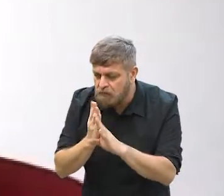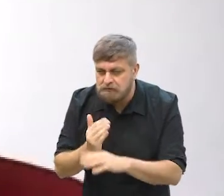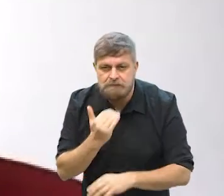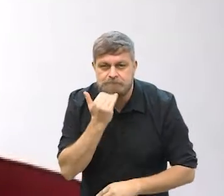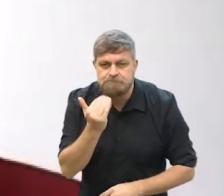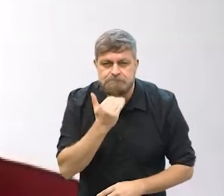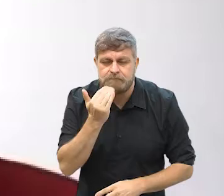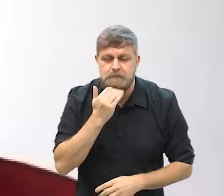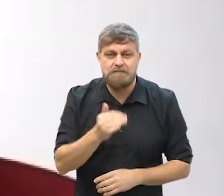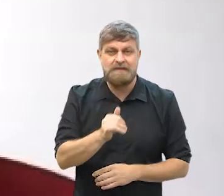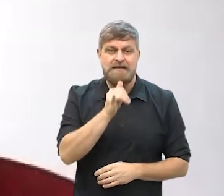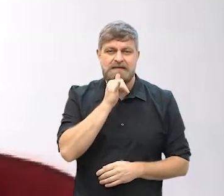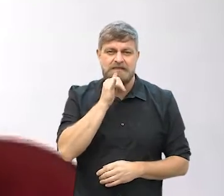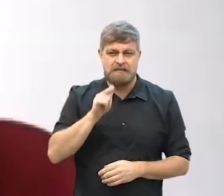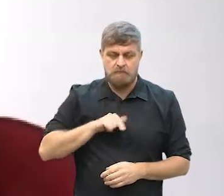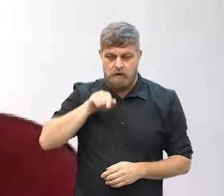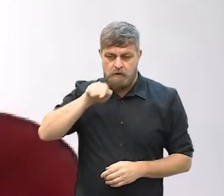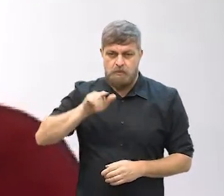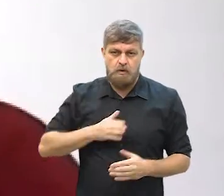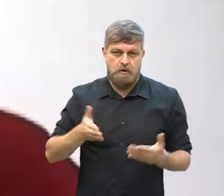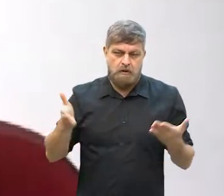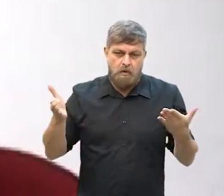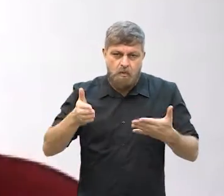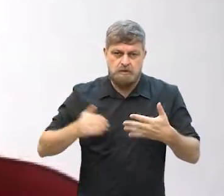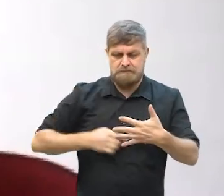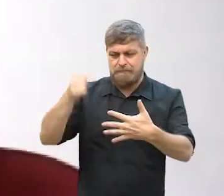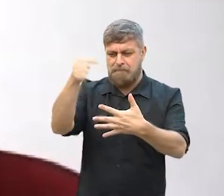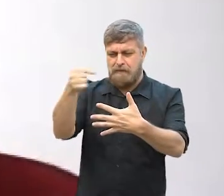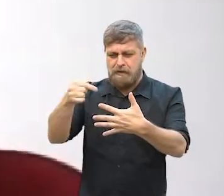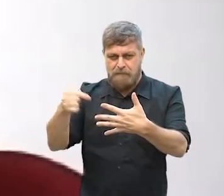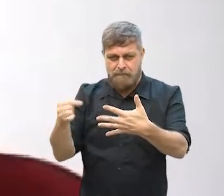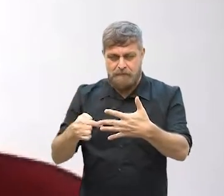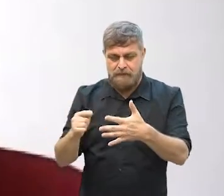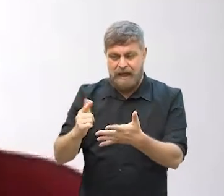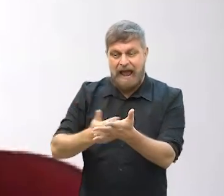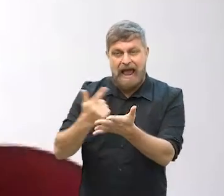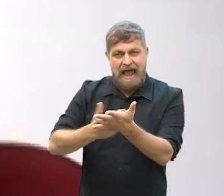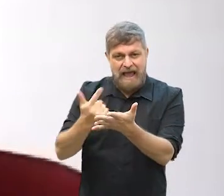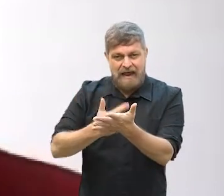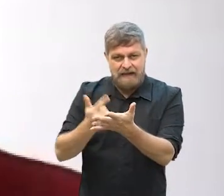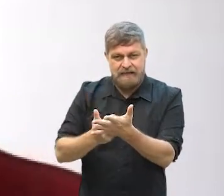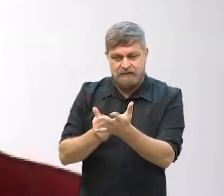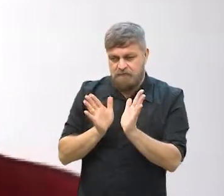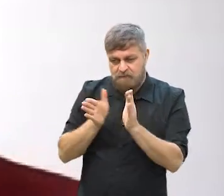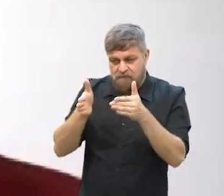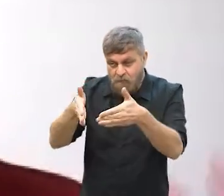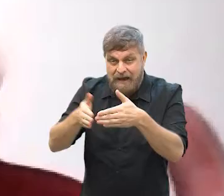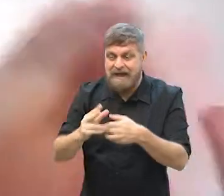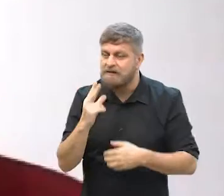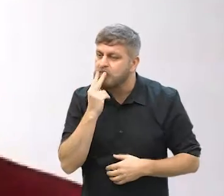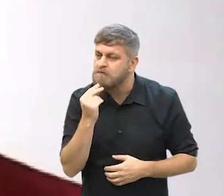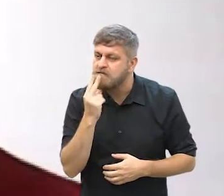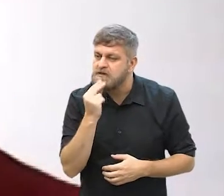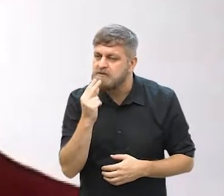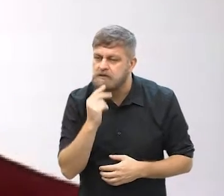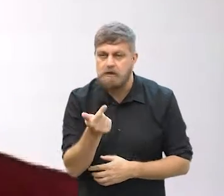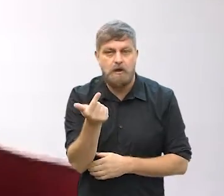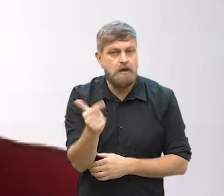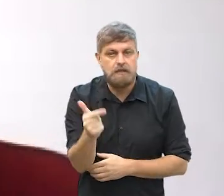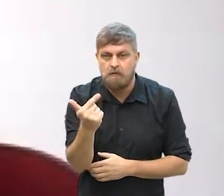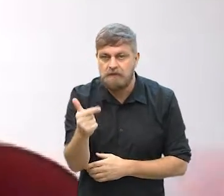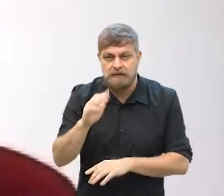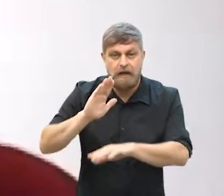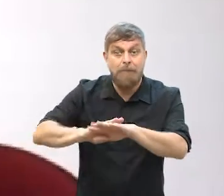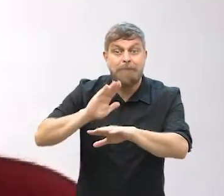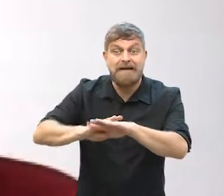gente não tem, por exemplo, um livro sobre Hoje Avental, Amanhã Luva, um livro exclusivo do Protocolo, um livro exclusivo do Bote de Rapé, que